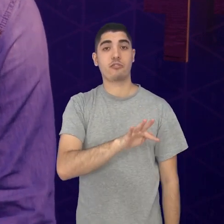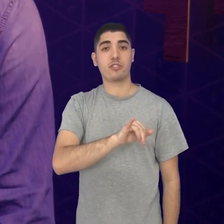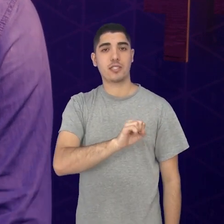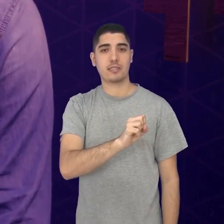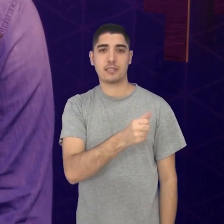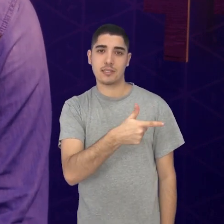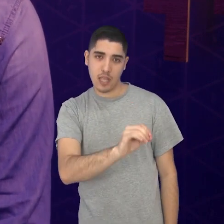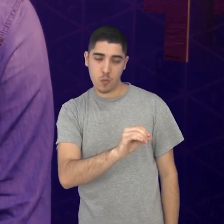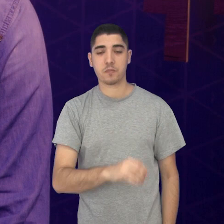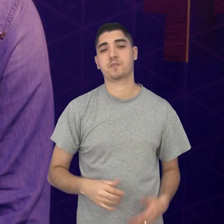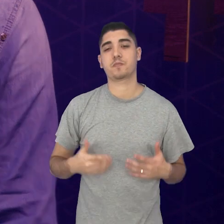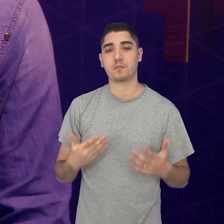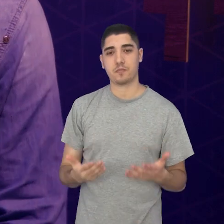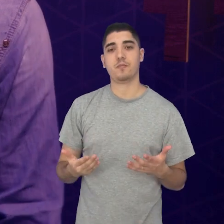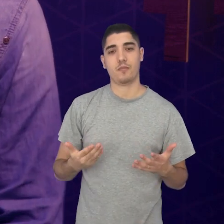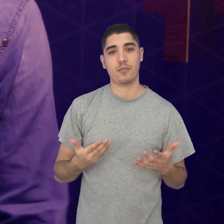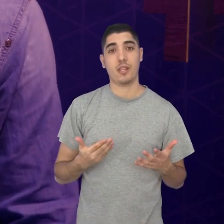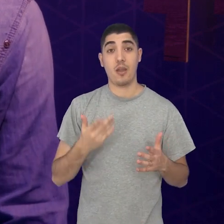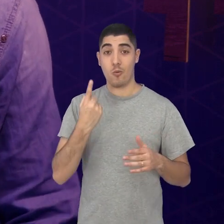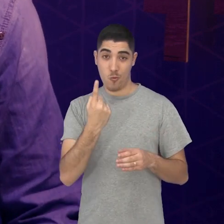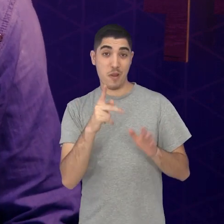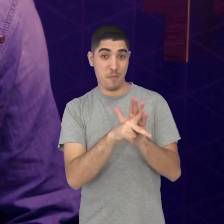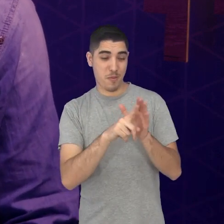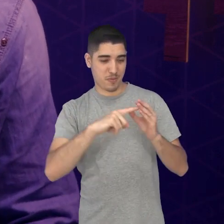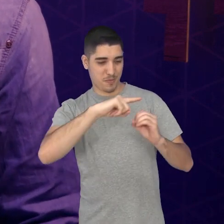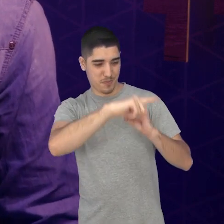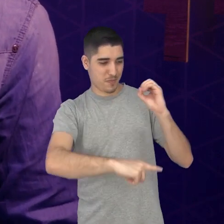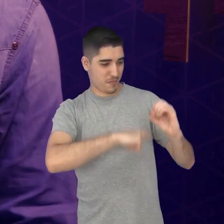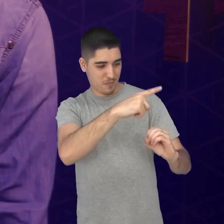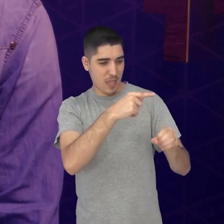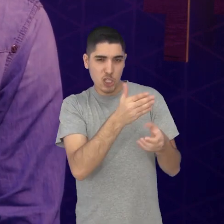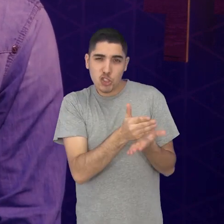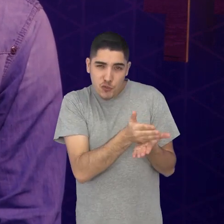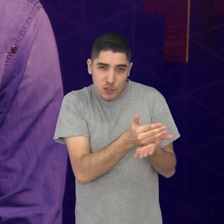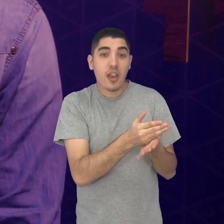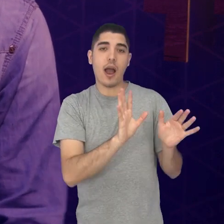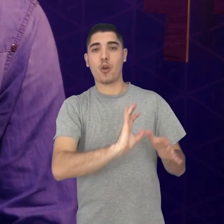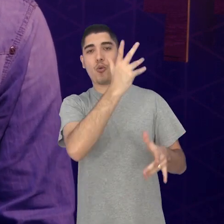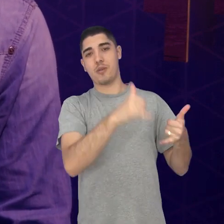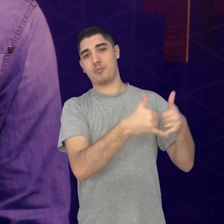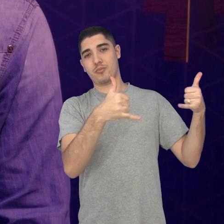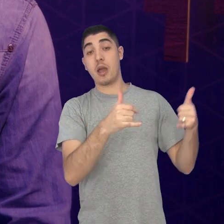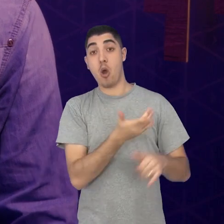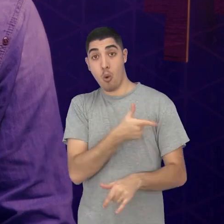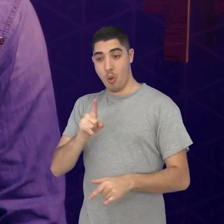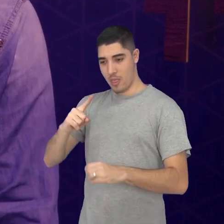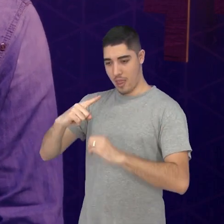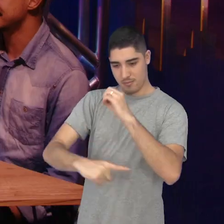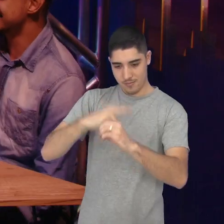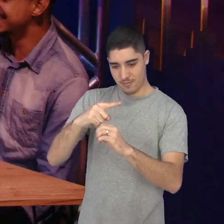fissão nuclear. Uma é partir um átomo no meio e a outra é juntar os átomos. É esse o